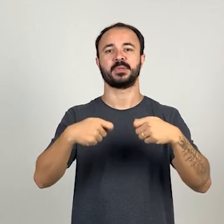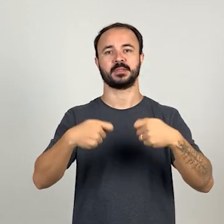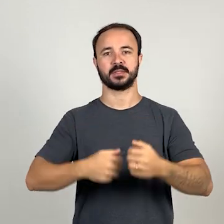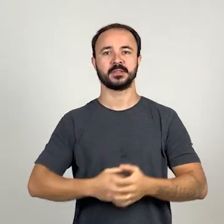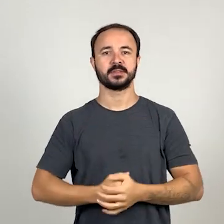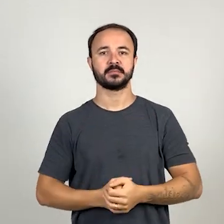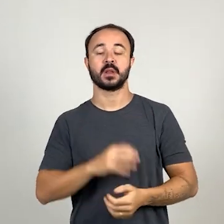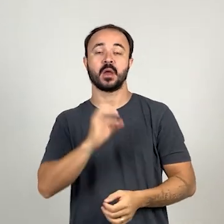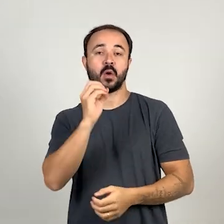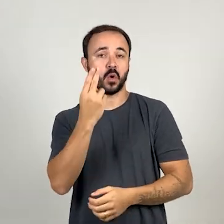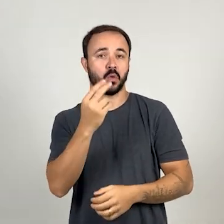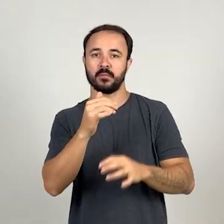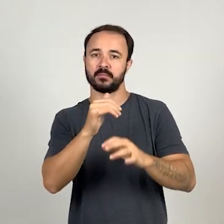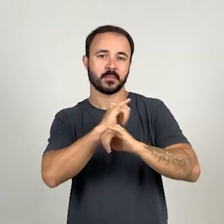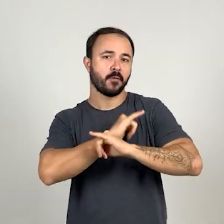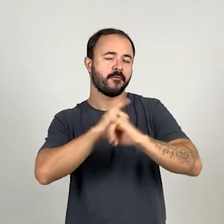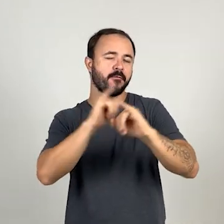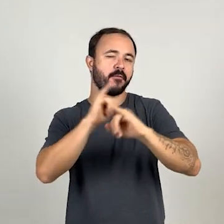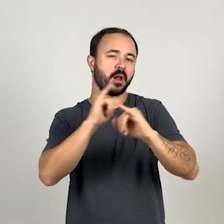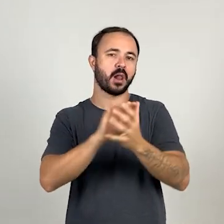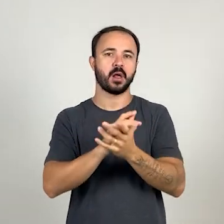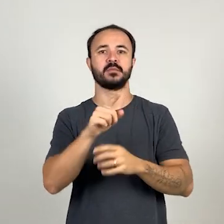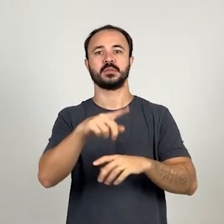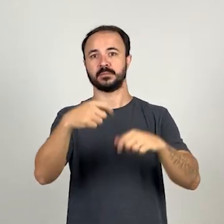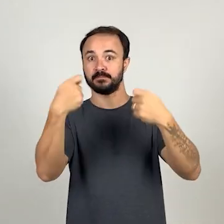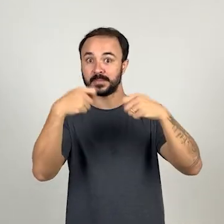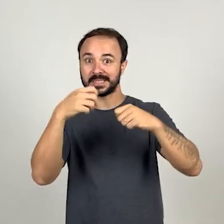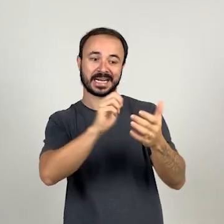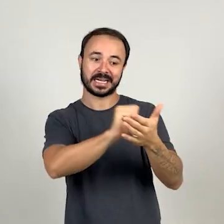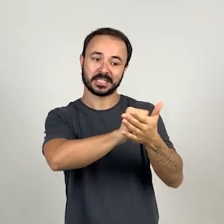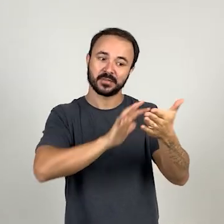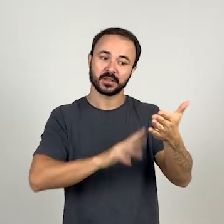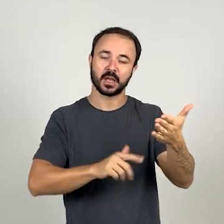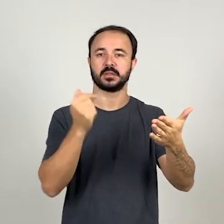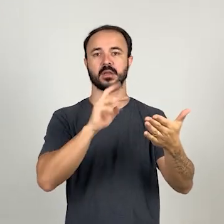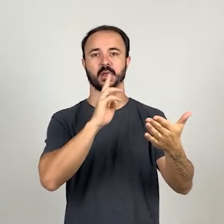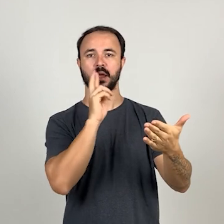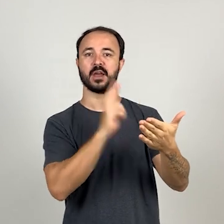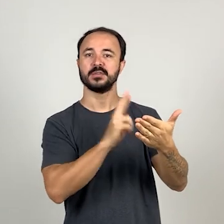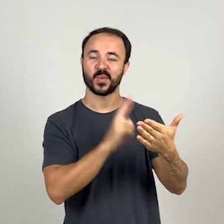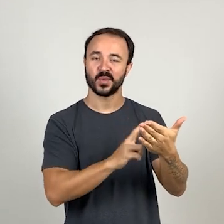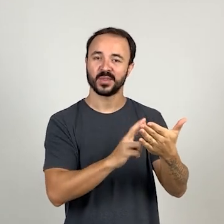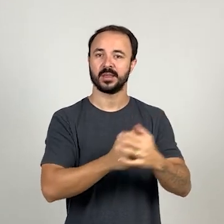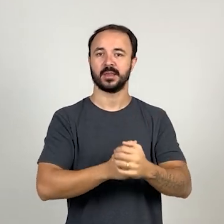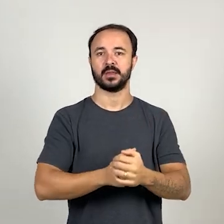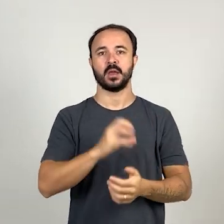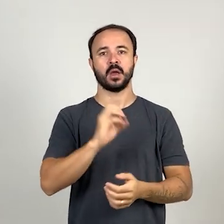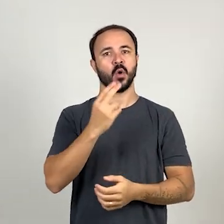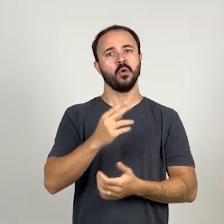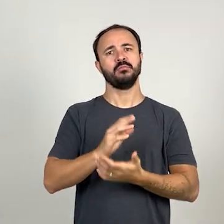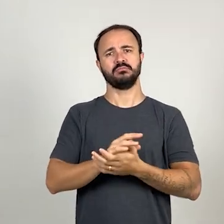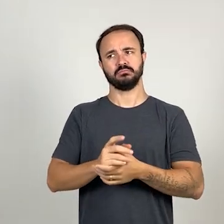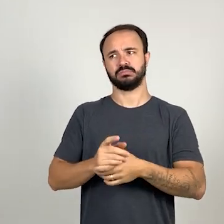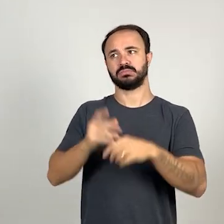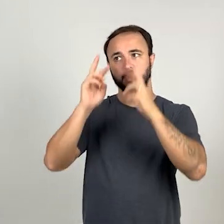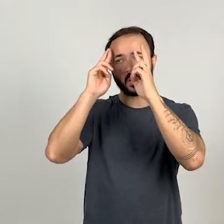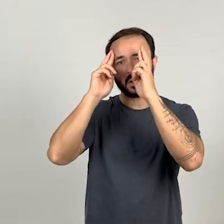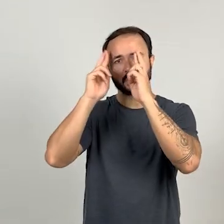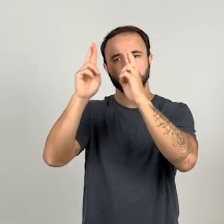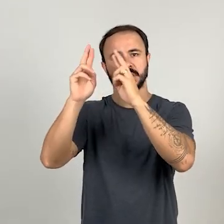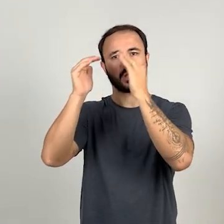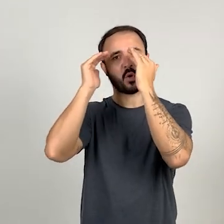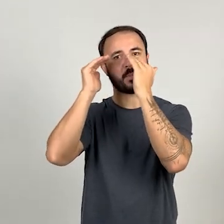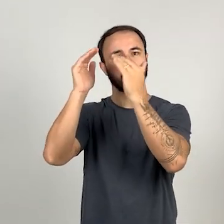fazer um dever de casa, que você tem que estudar uma obrigação, a sua mãe pede para você, you must behave, você deve